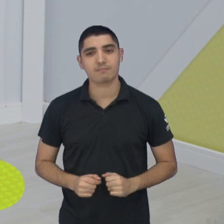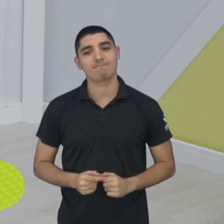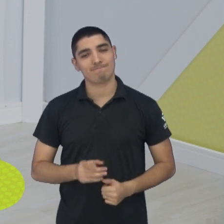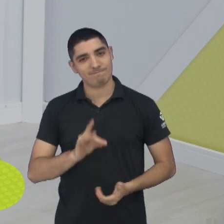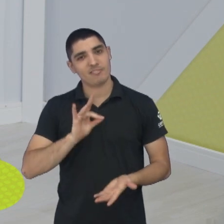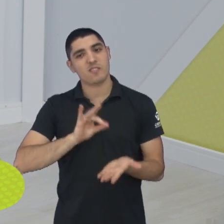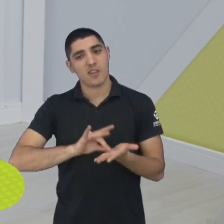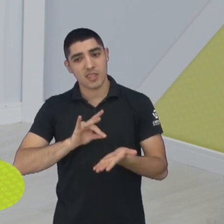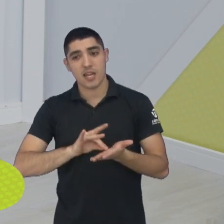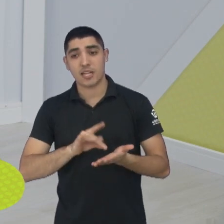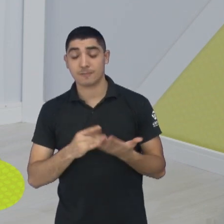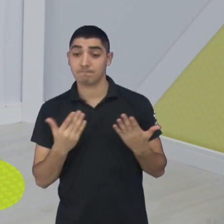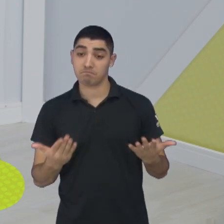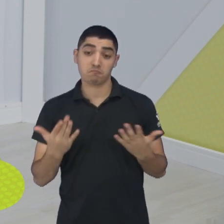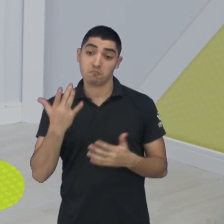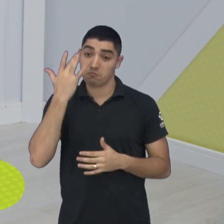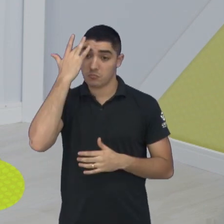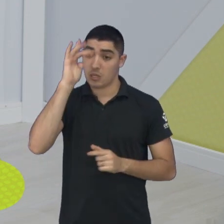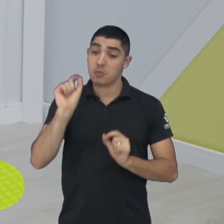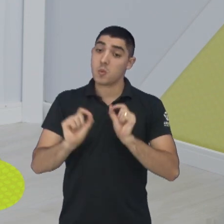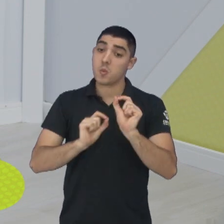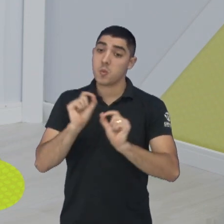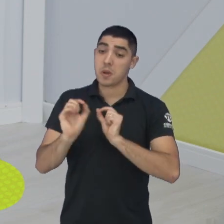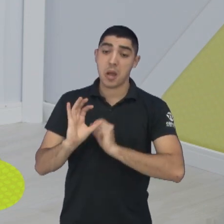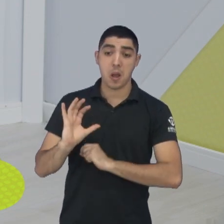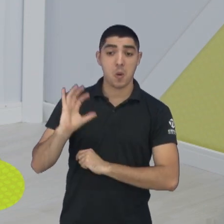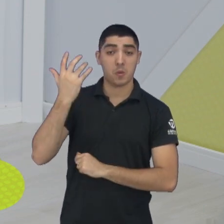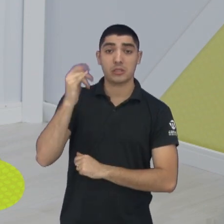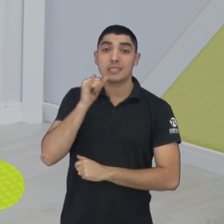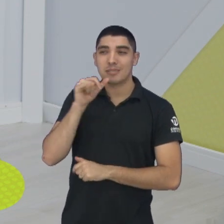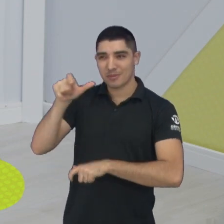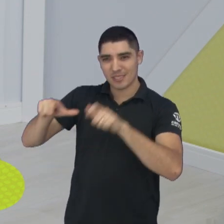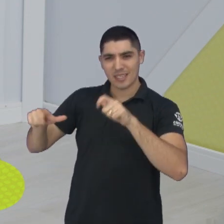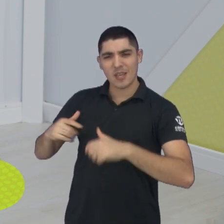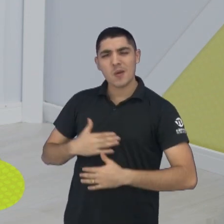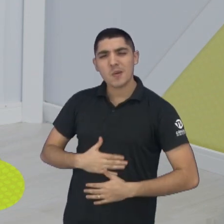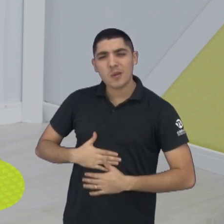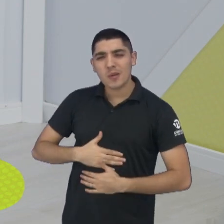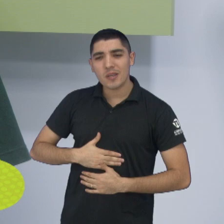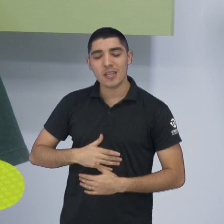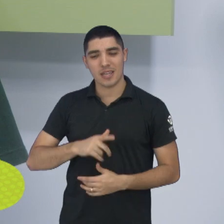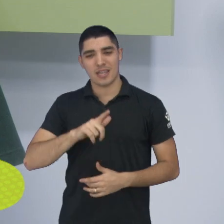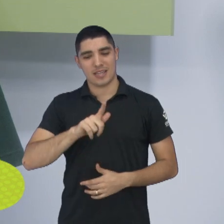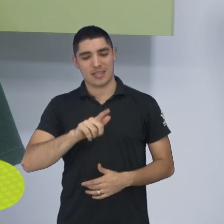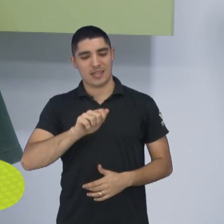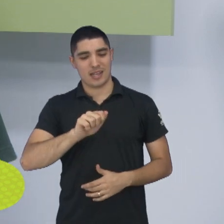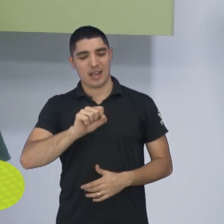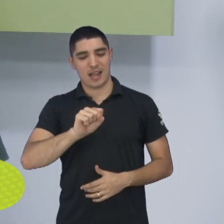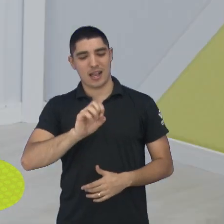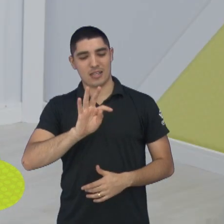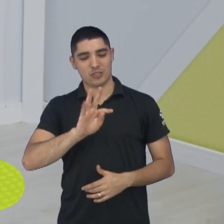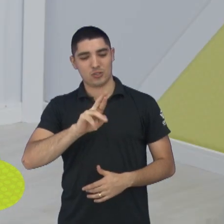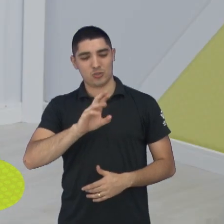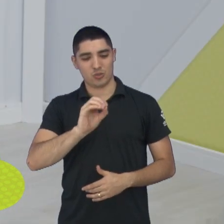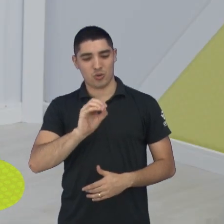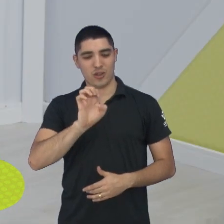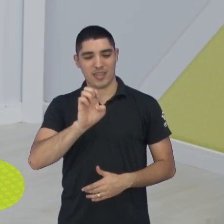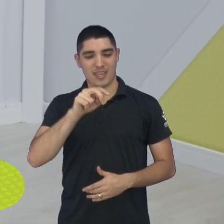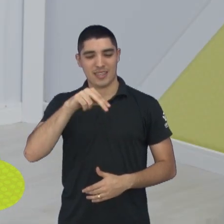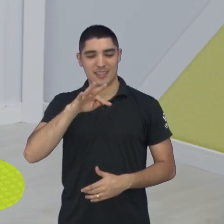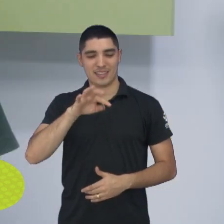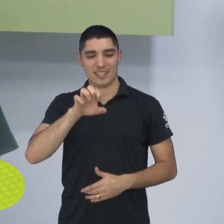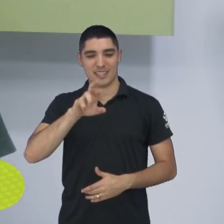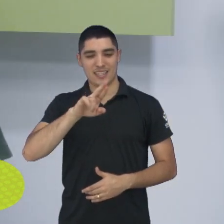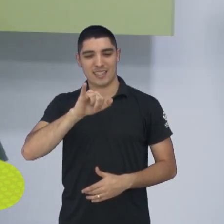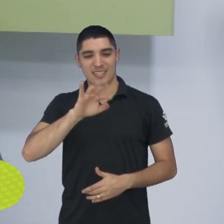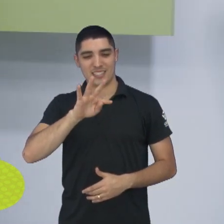né? A gente não sabe até que ponto o problema, a dor de barriga, como é que é o nome da doença mesmo? Gastroenterite. Quieta, Beth. Como é que é o nome da